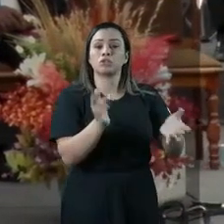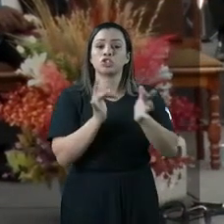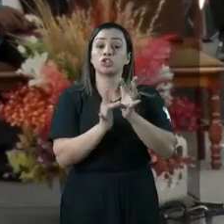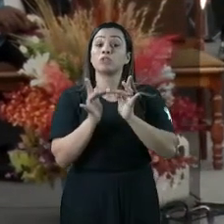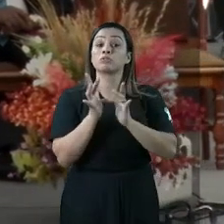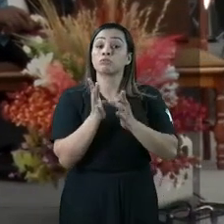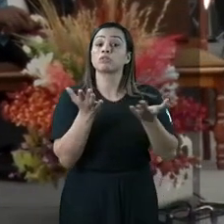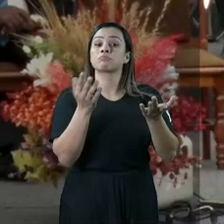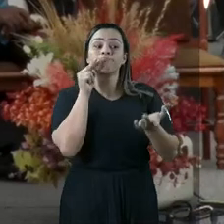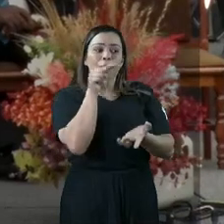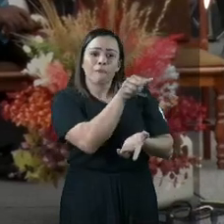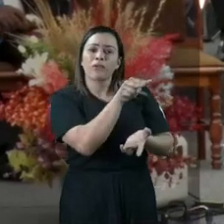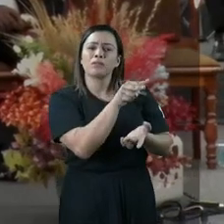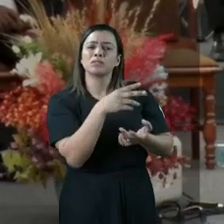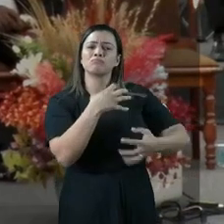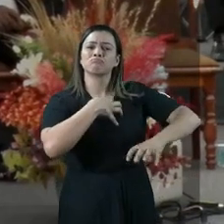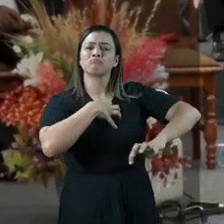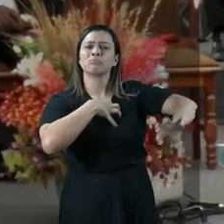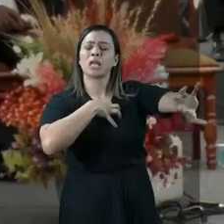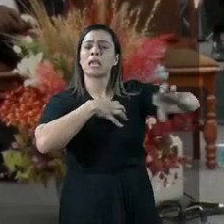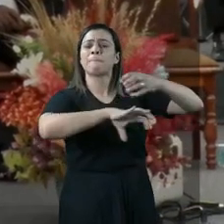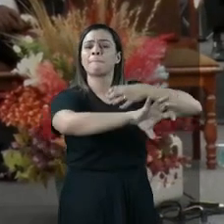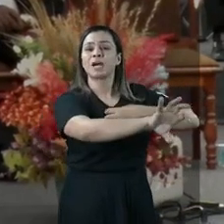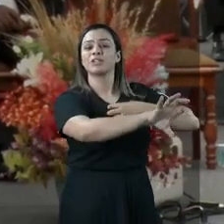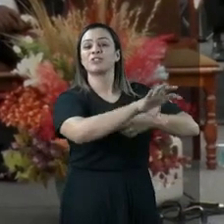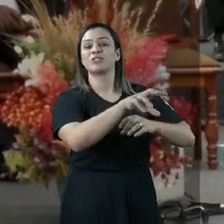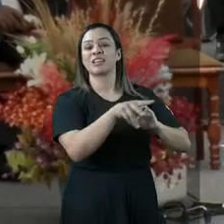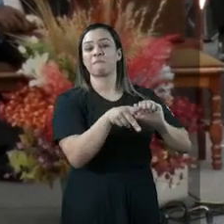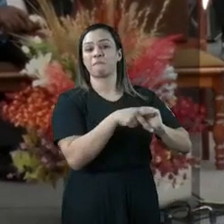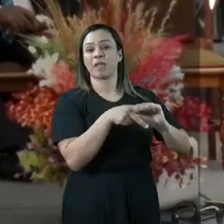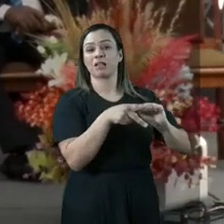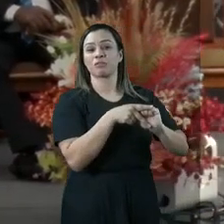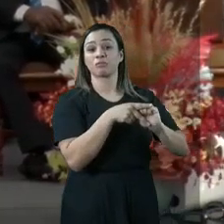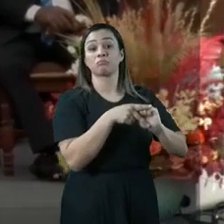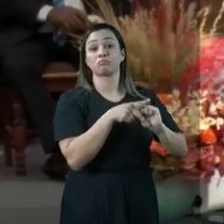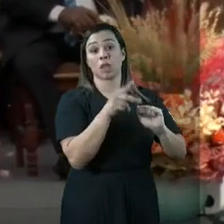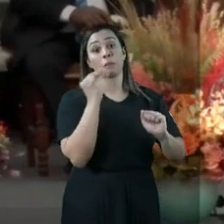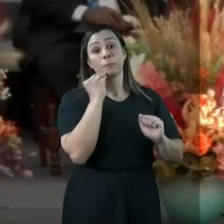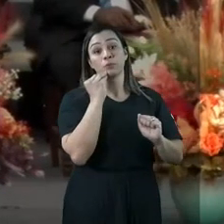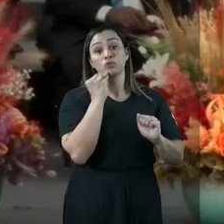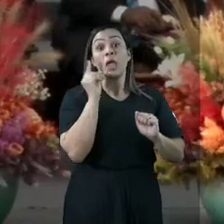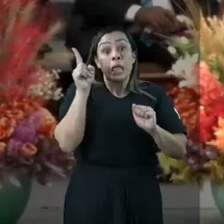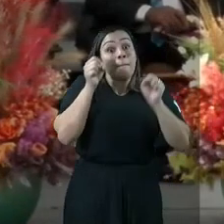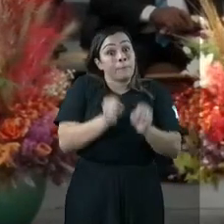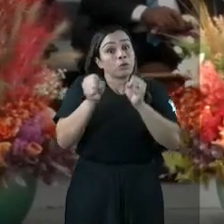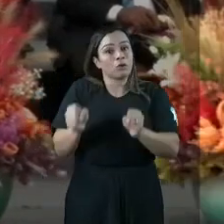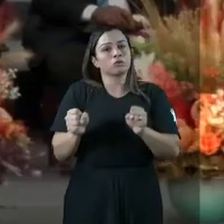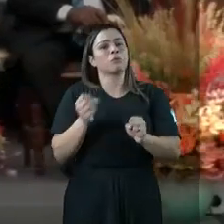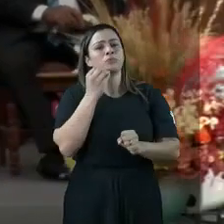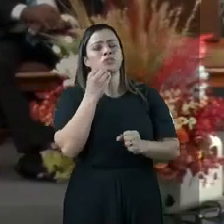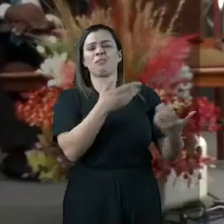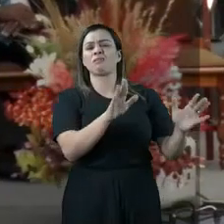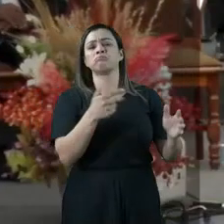na terra. Mas enquanto eu não cumpro a minha missão na terra, eu vou entrar na história de Pedro. Eu vou entrar na história de Pedro. Eu vou entrar na...